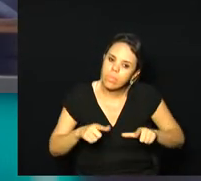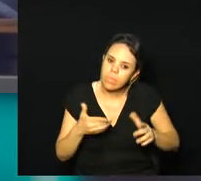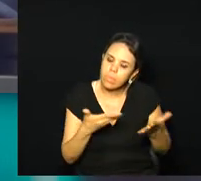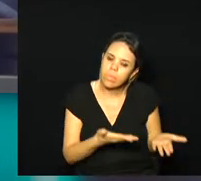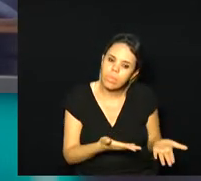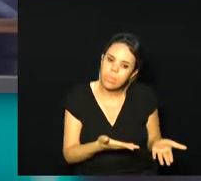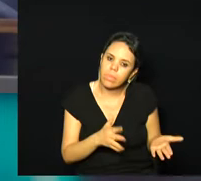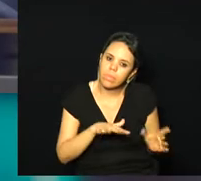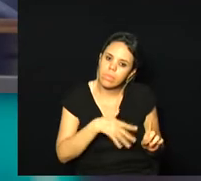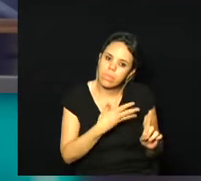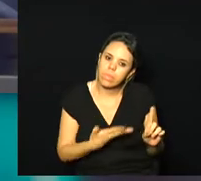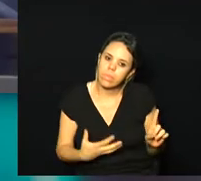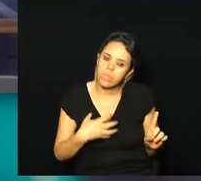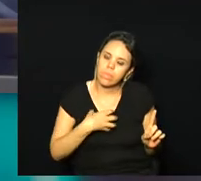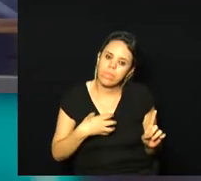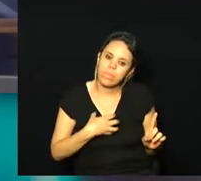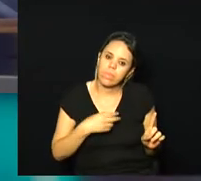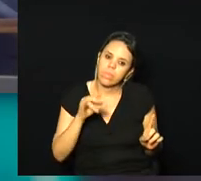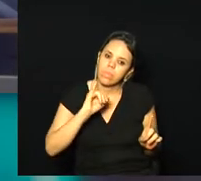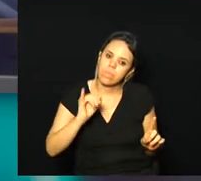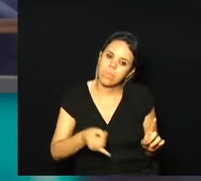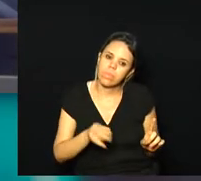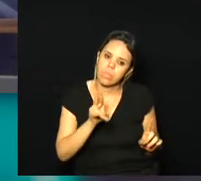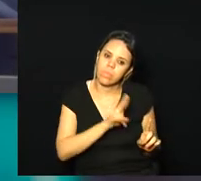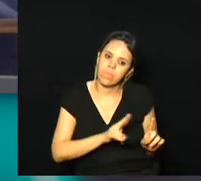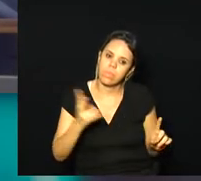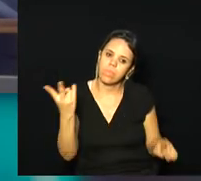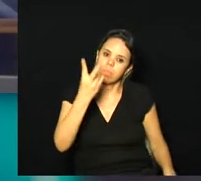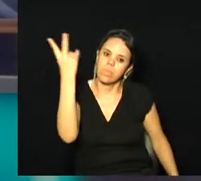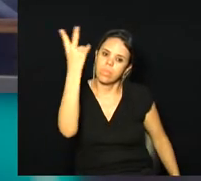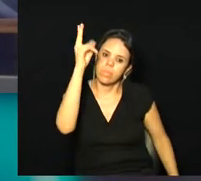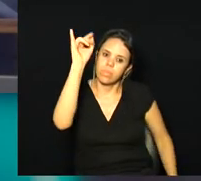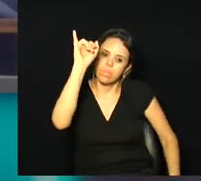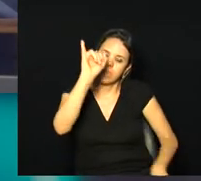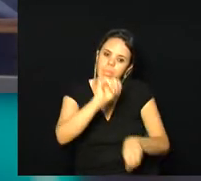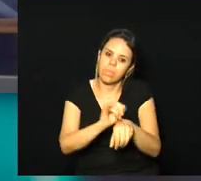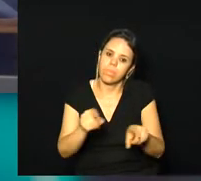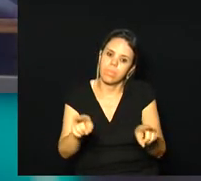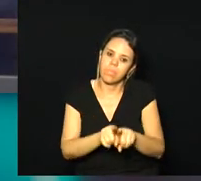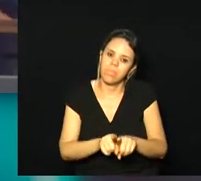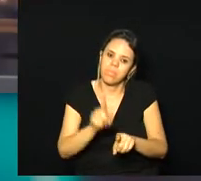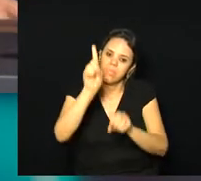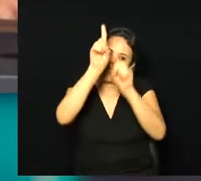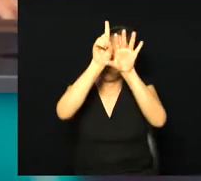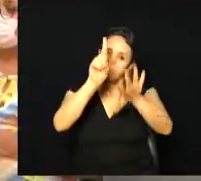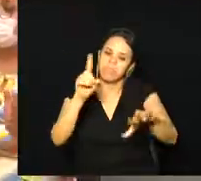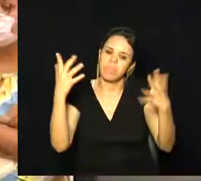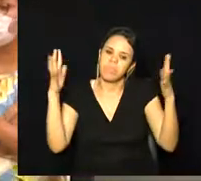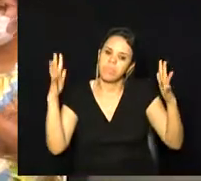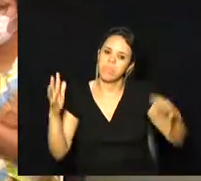com essa honraria, fazer bom uso e ser reconhecido internacionalmente também. Deus abençoe.